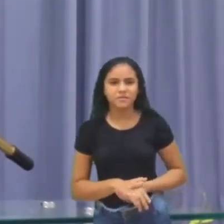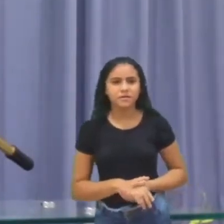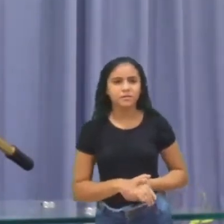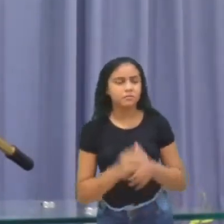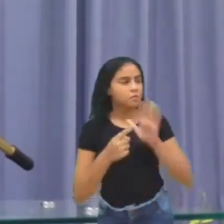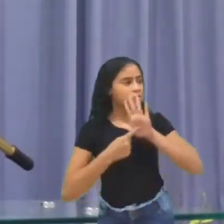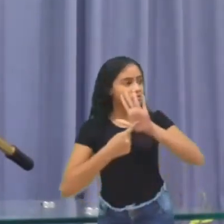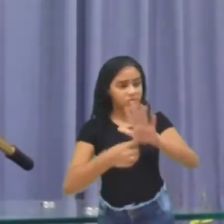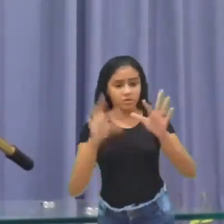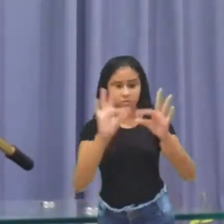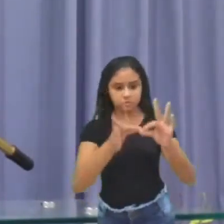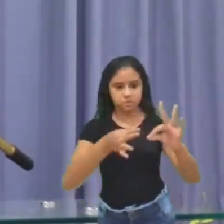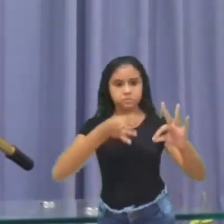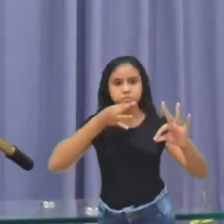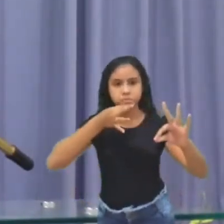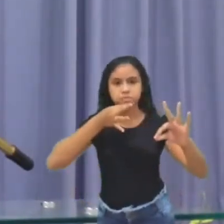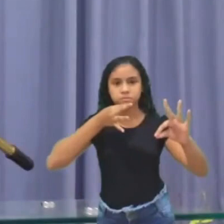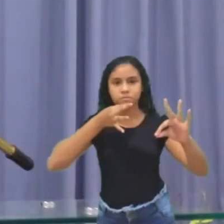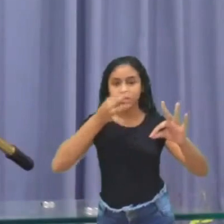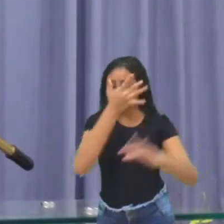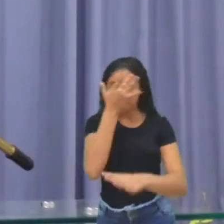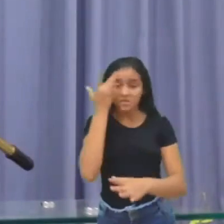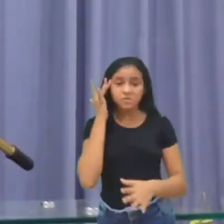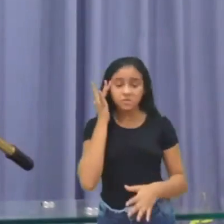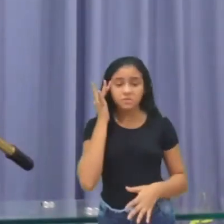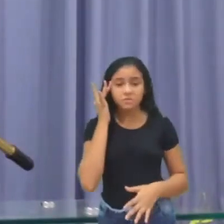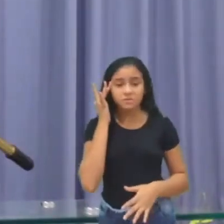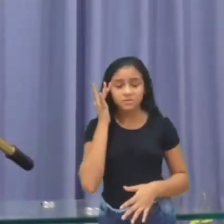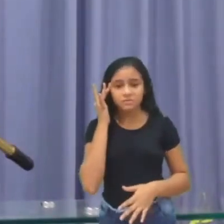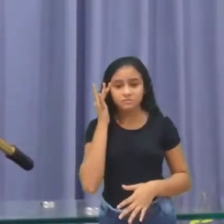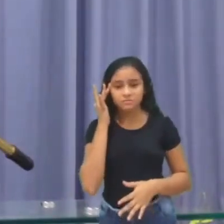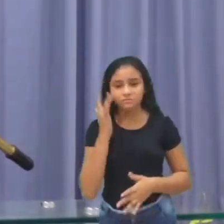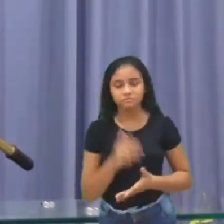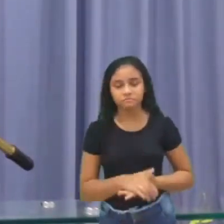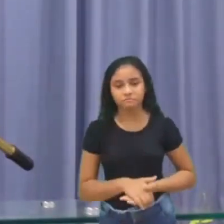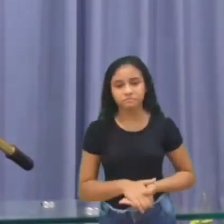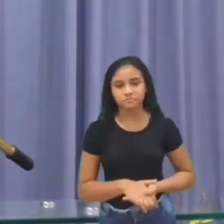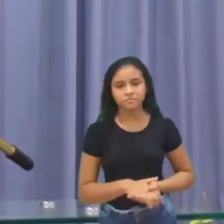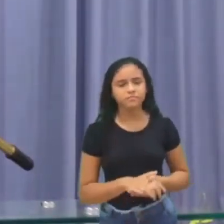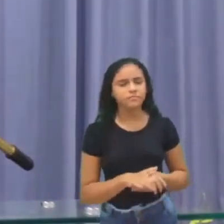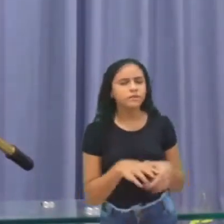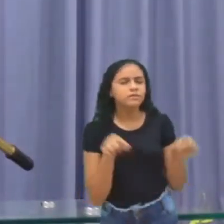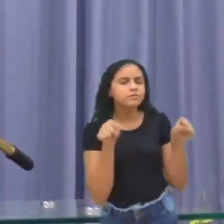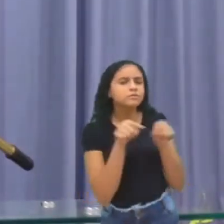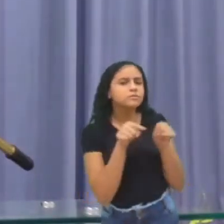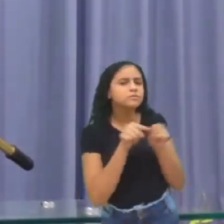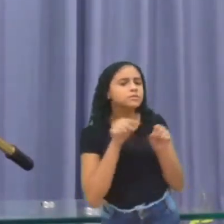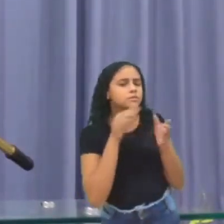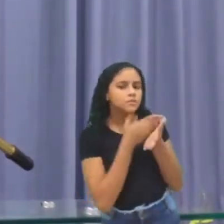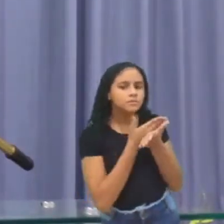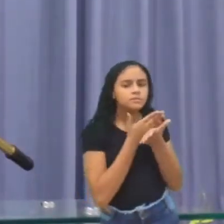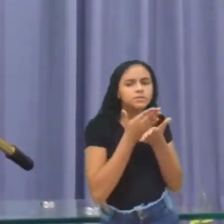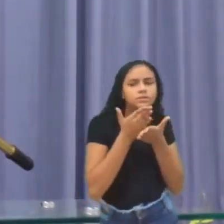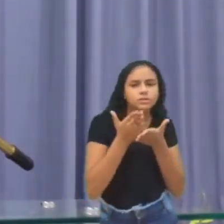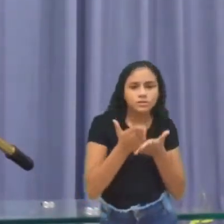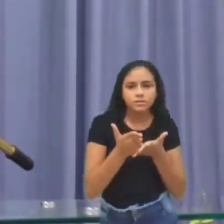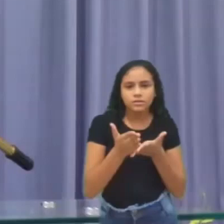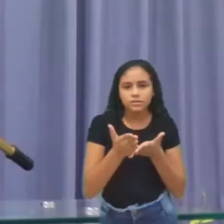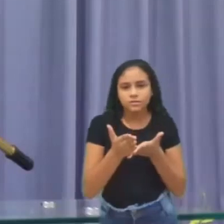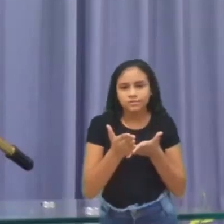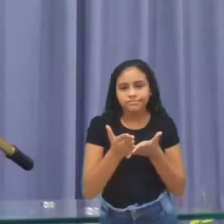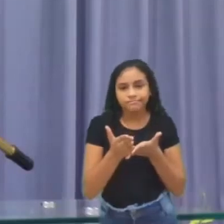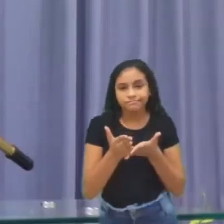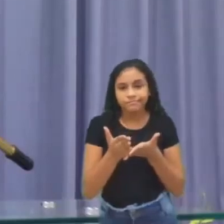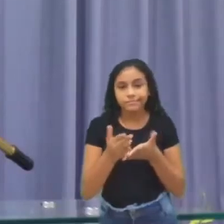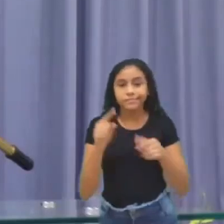uvas, as romãs e os figos. Mas eles começam uma fase ruim